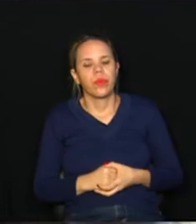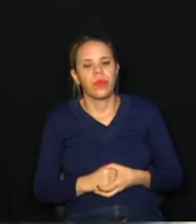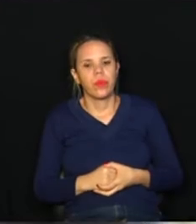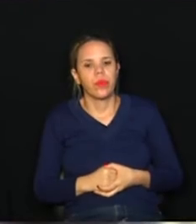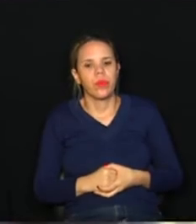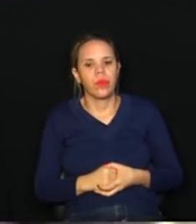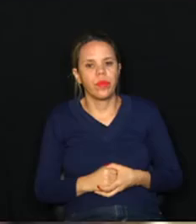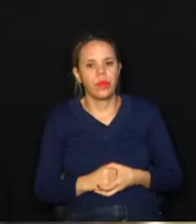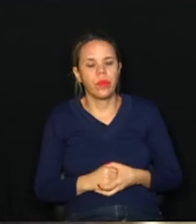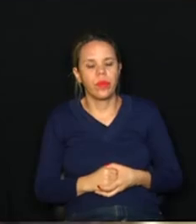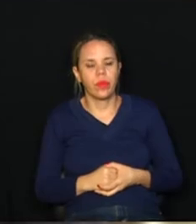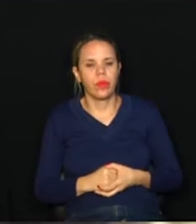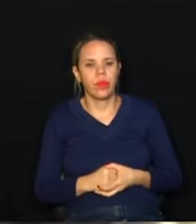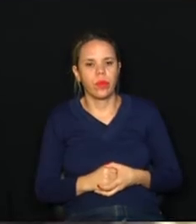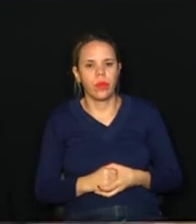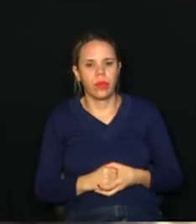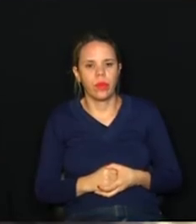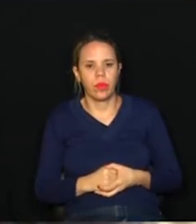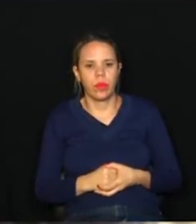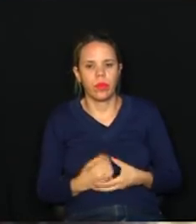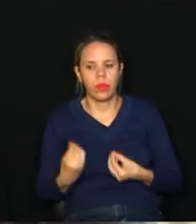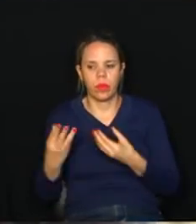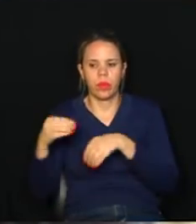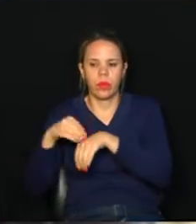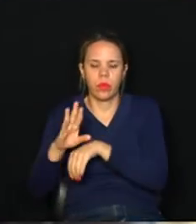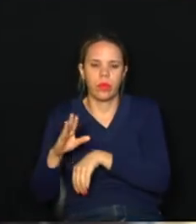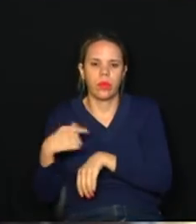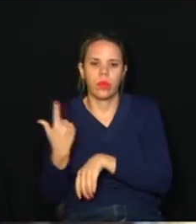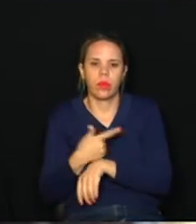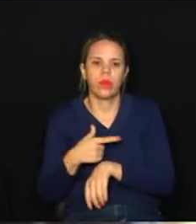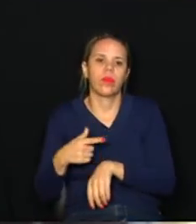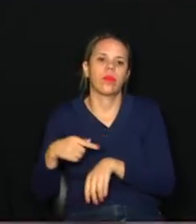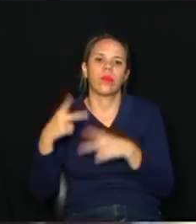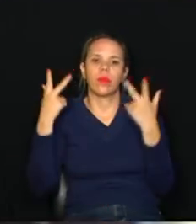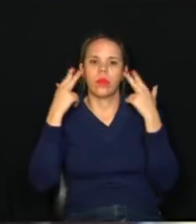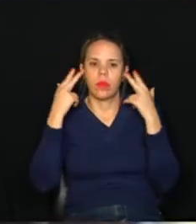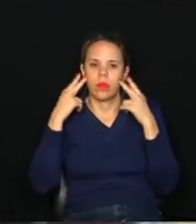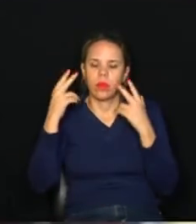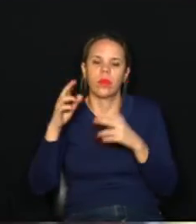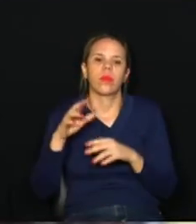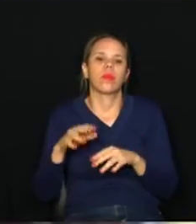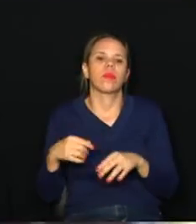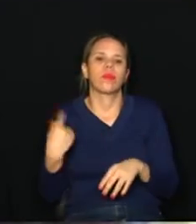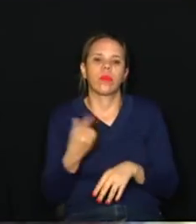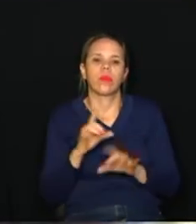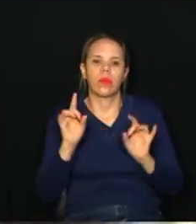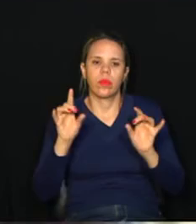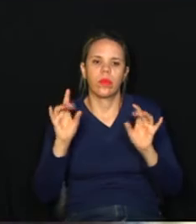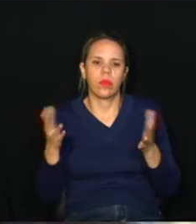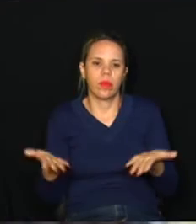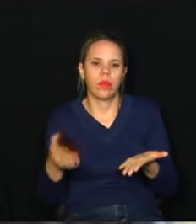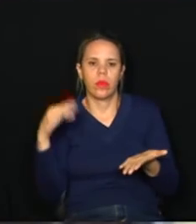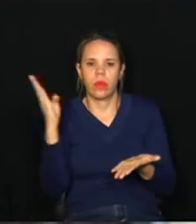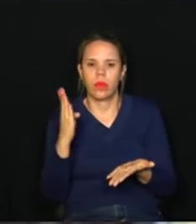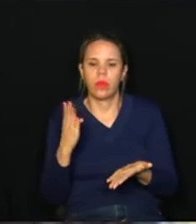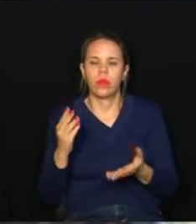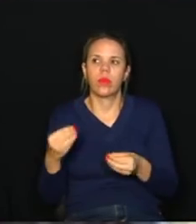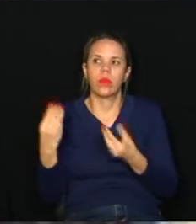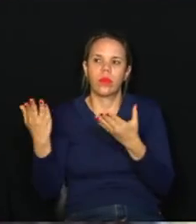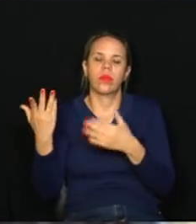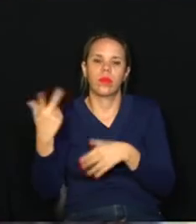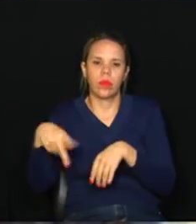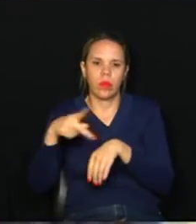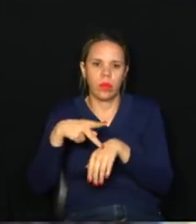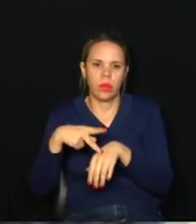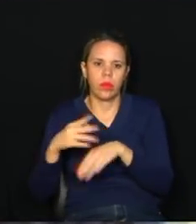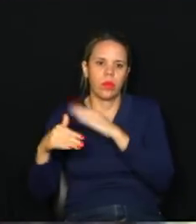acabamos por delegar o nosso patrimônio natural e as nossas riquezas a esses países